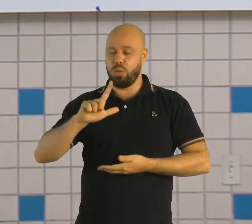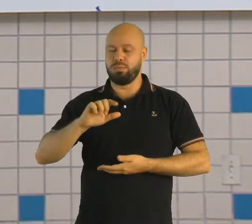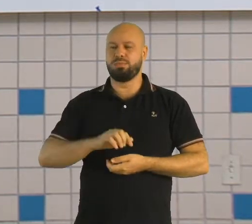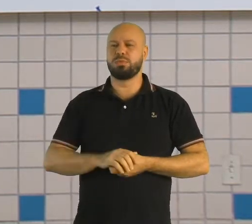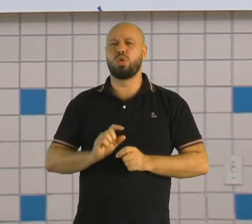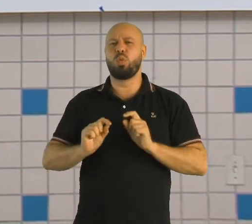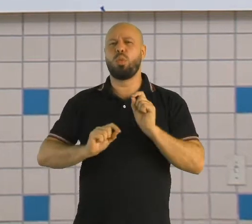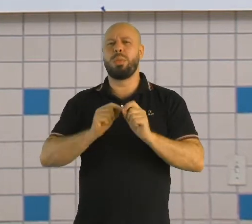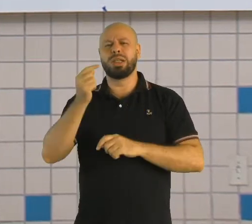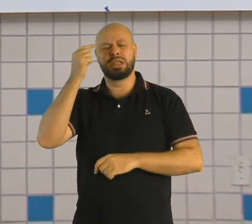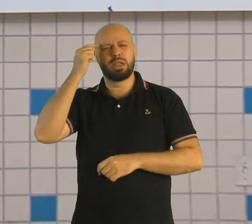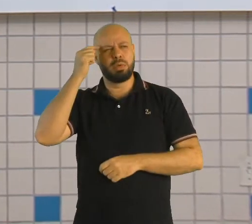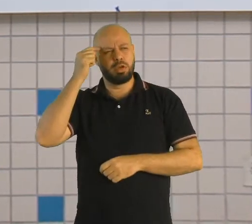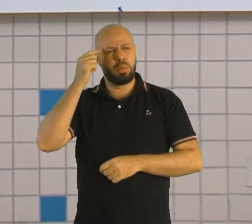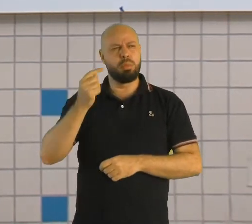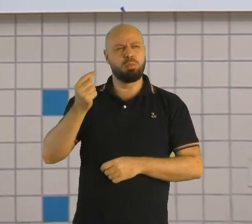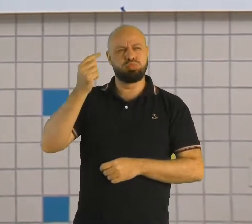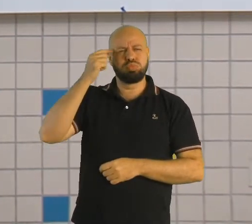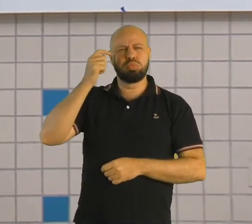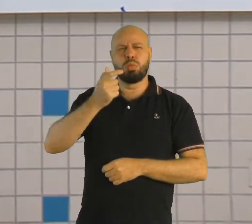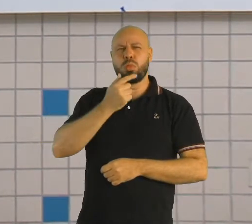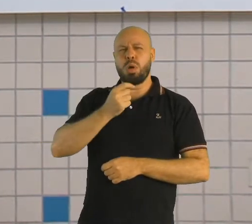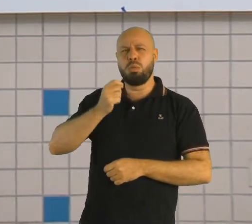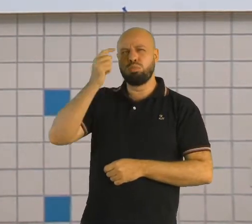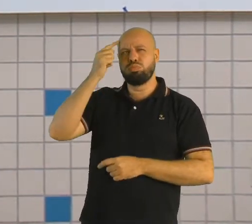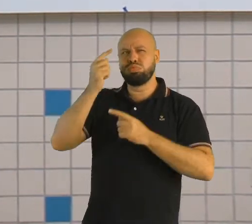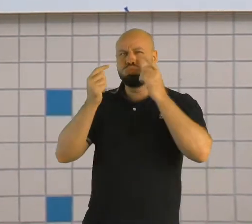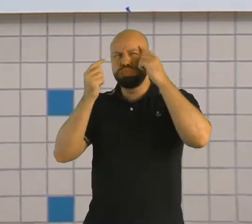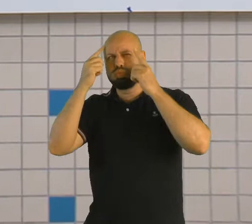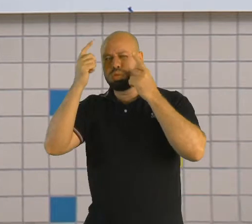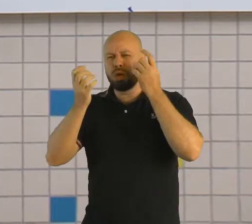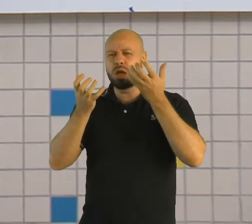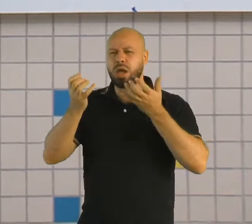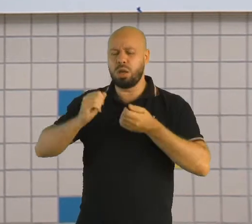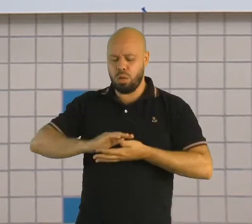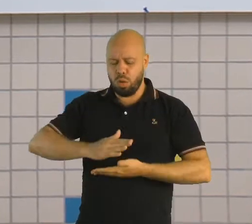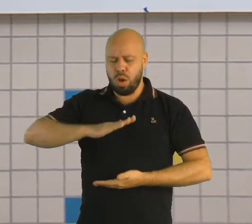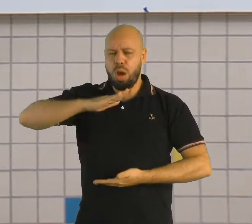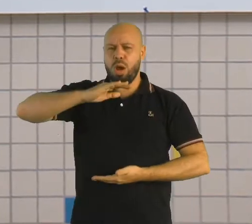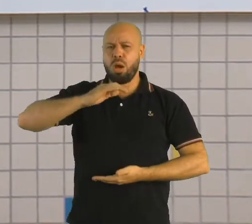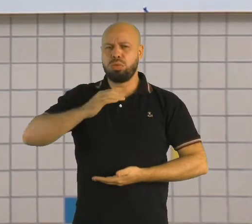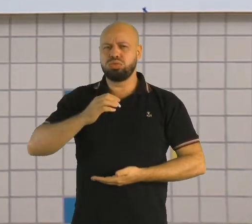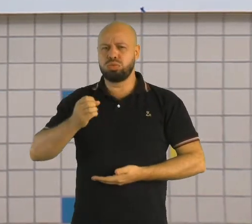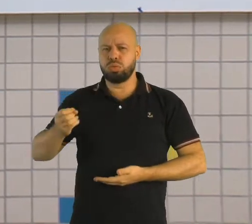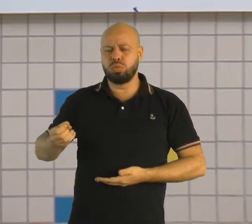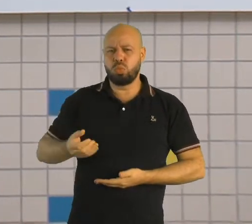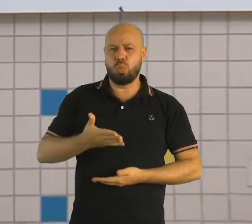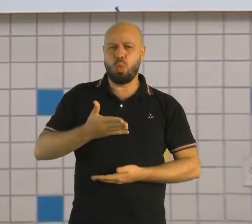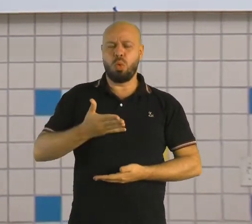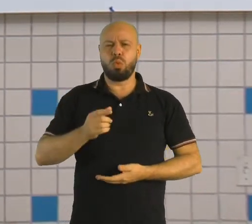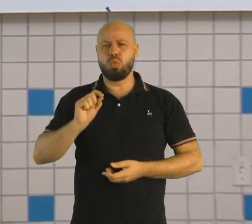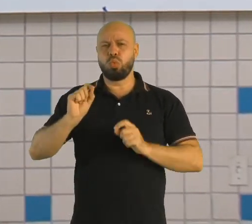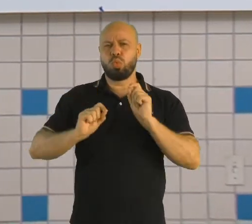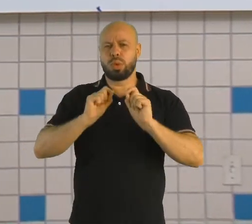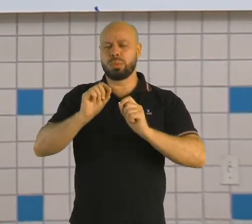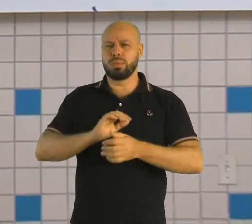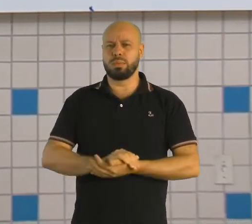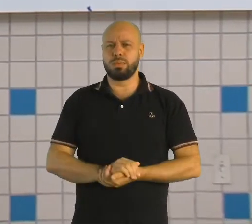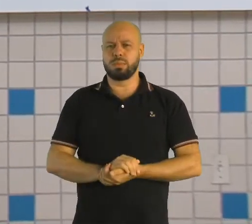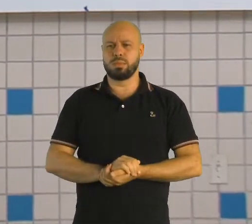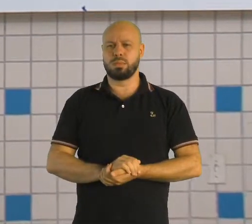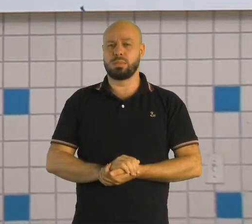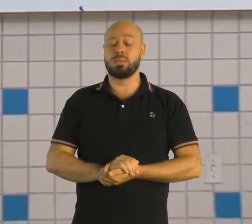esses pensadores renascentistas, eles queriam fazer renascer? O que eles queriam fazer renascer? Bom, gente, os